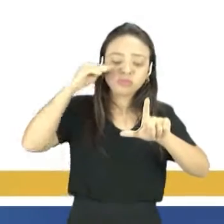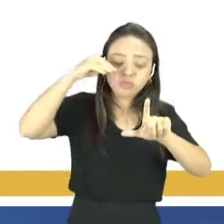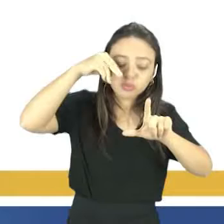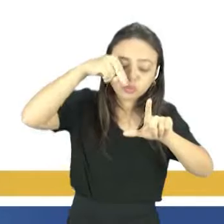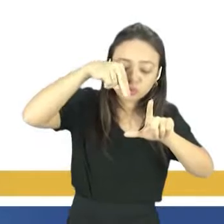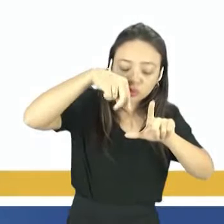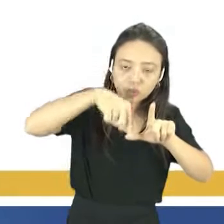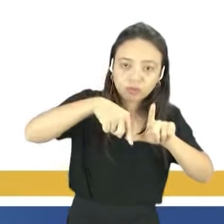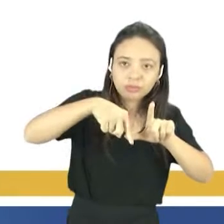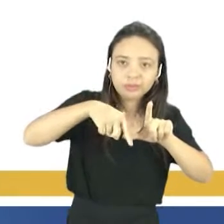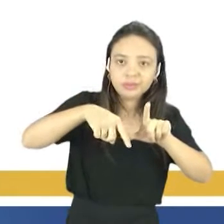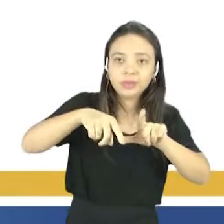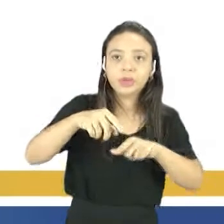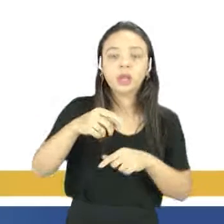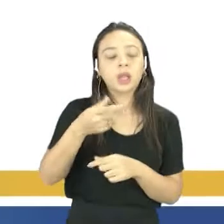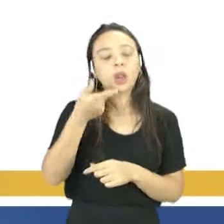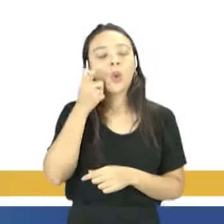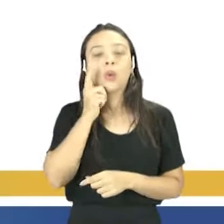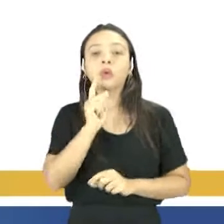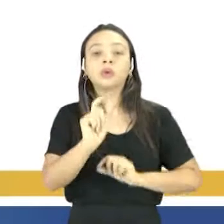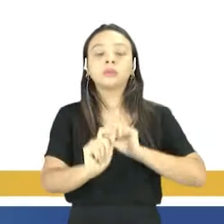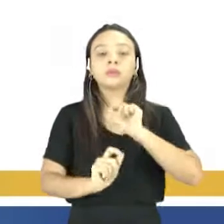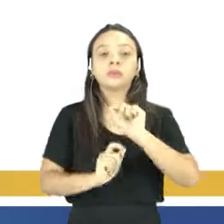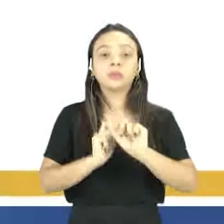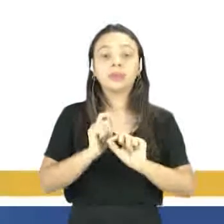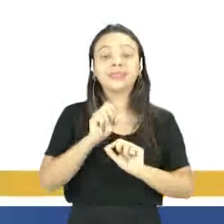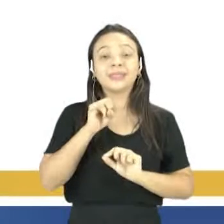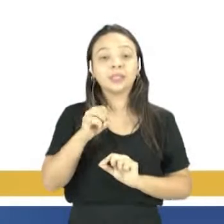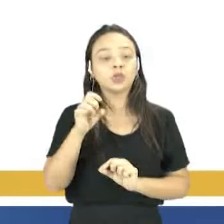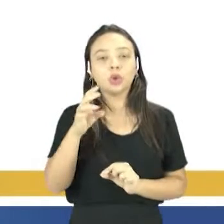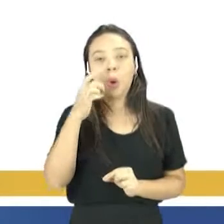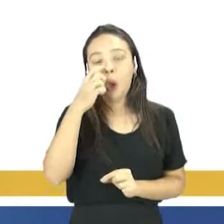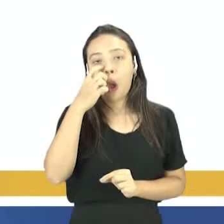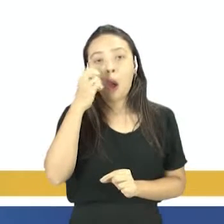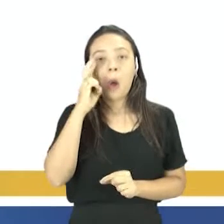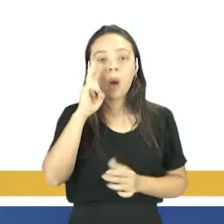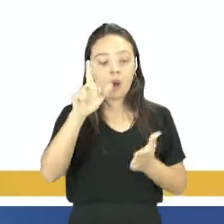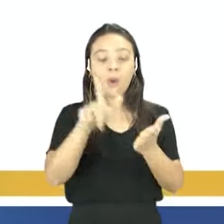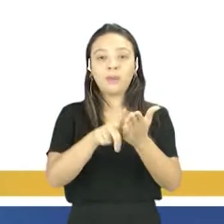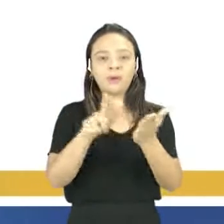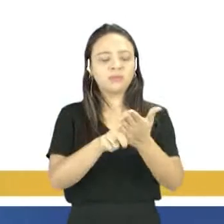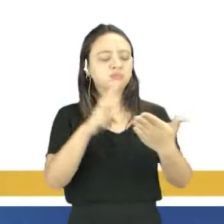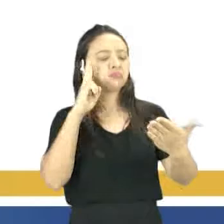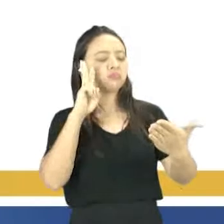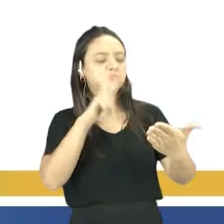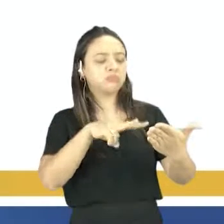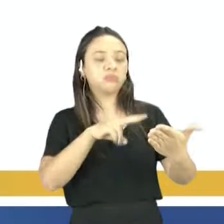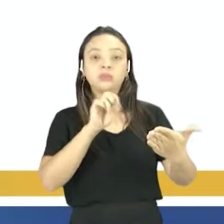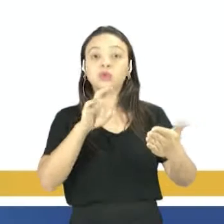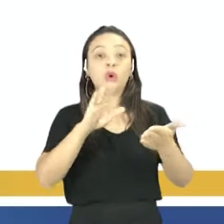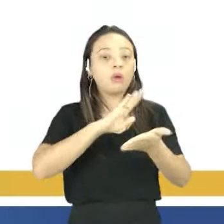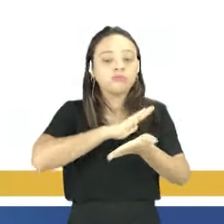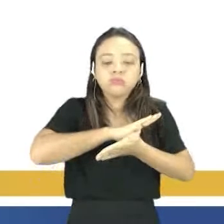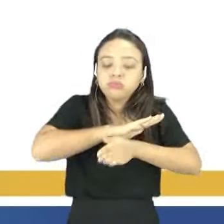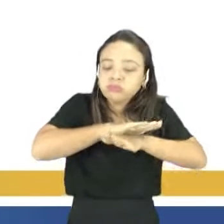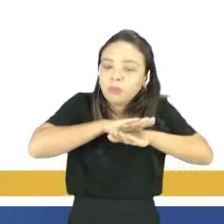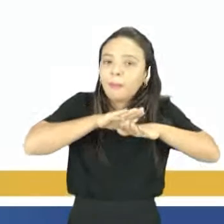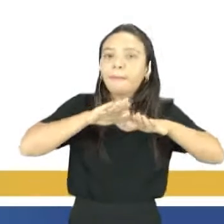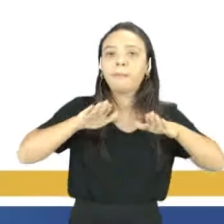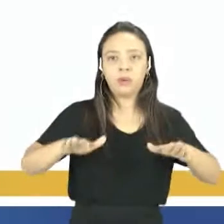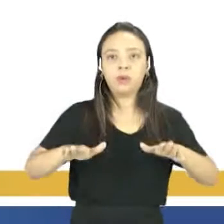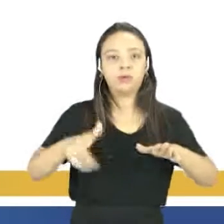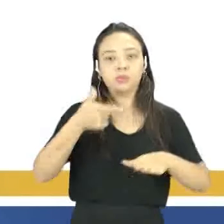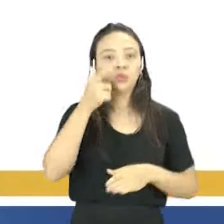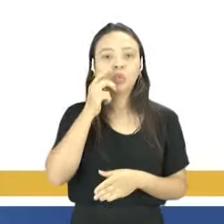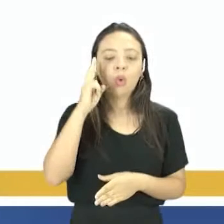que você não consegue fazer quando você está visualizando uma folha de papel, ou seja, você está com uma figura plana, você não consegue